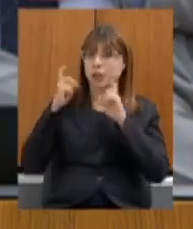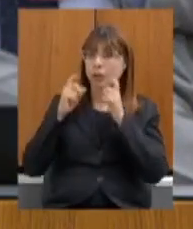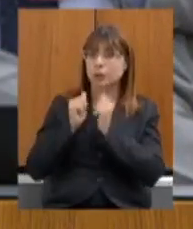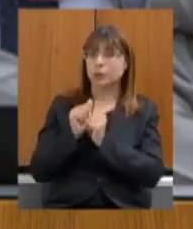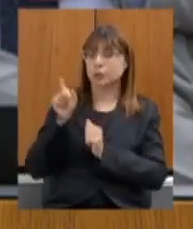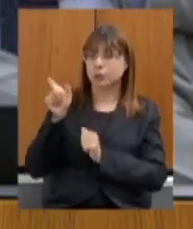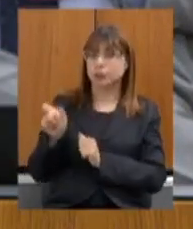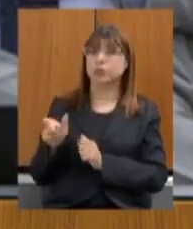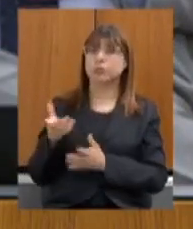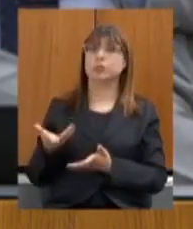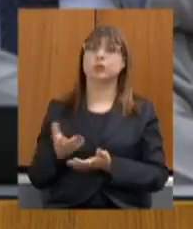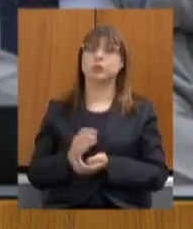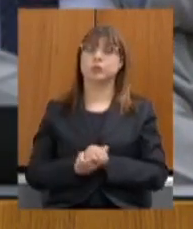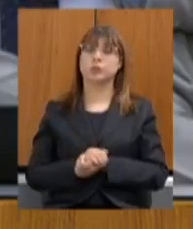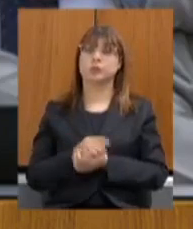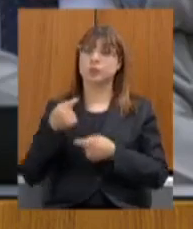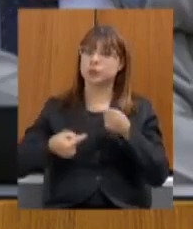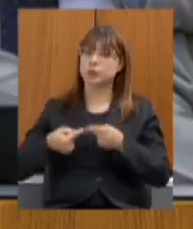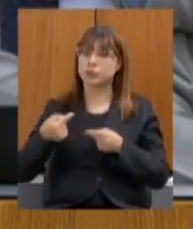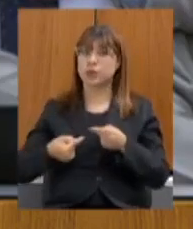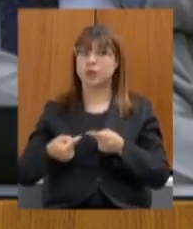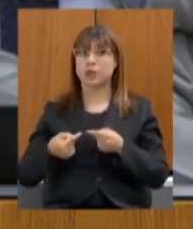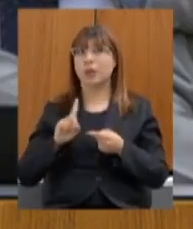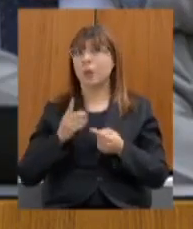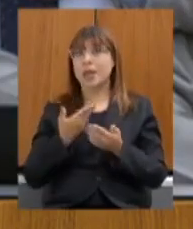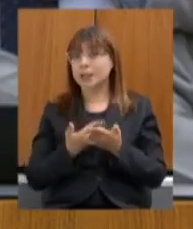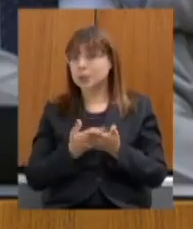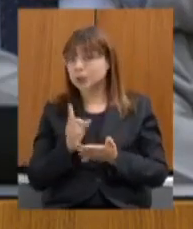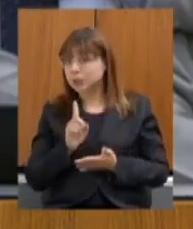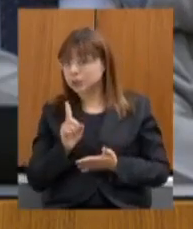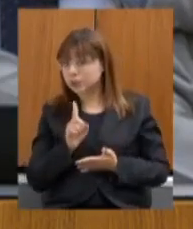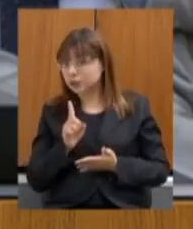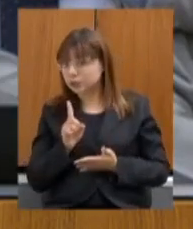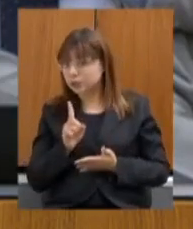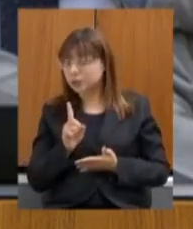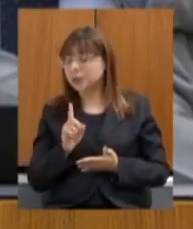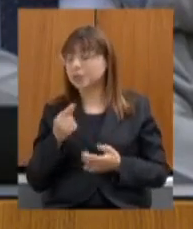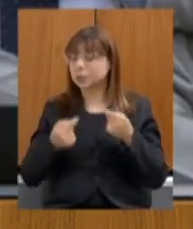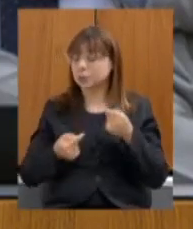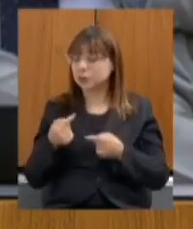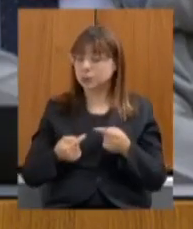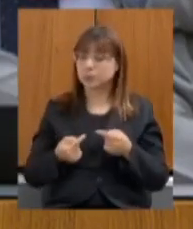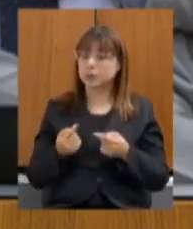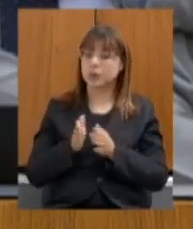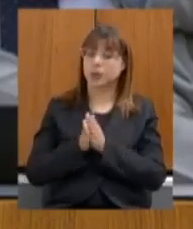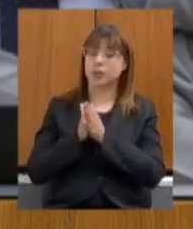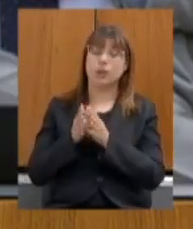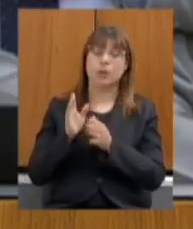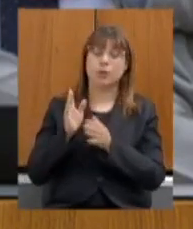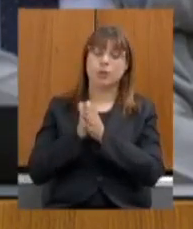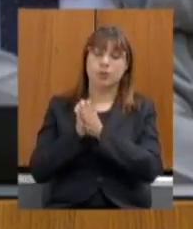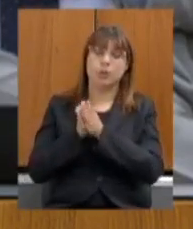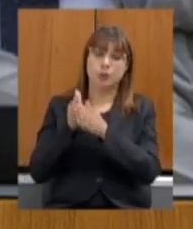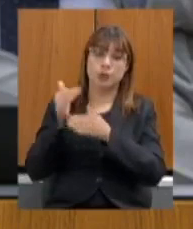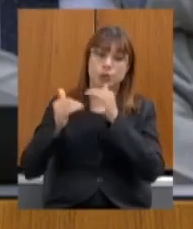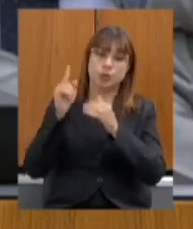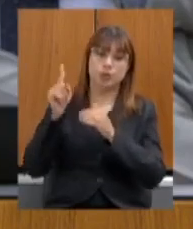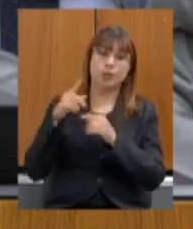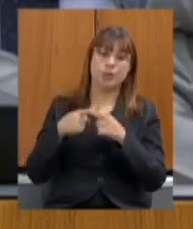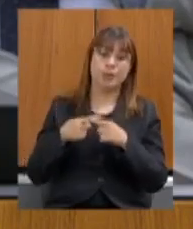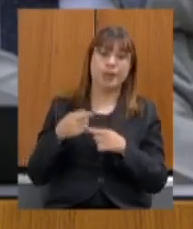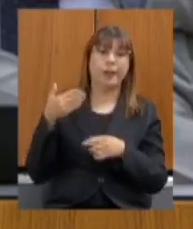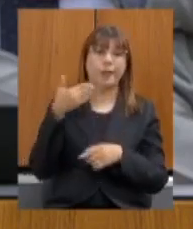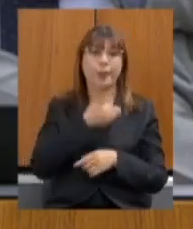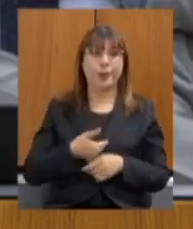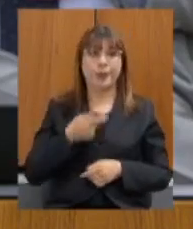excelência para debater, não para estudar o desenvolvimento do Vale de Ectiônio, porque eu tenho dito que todo governo